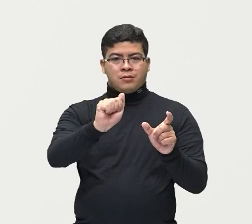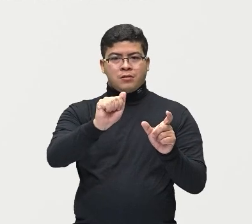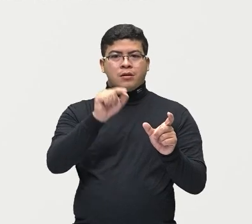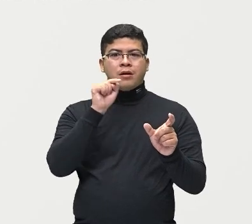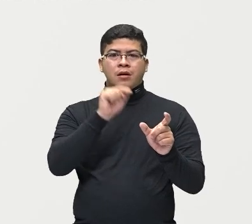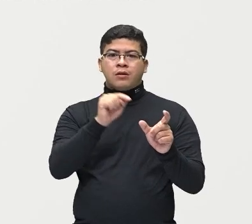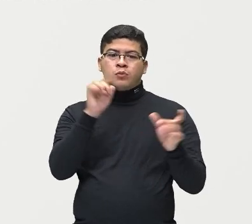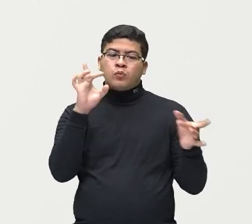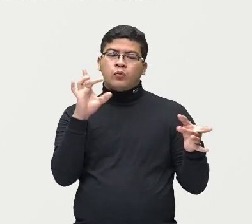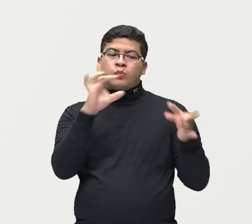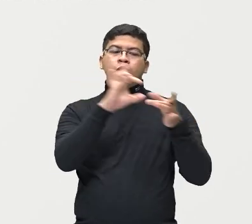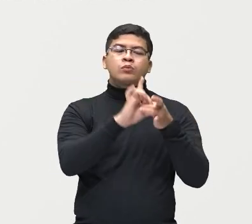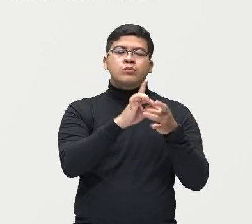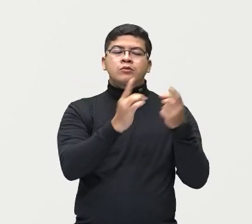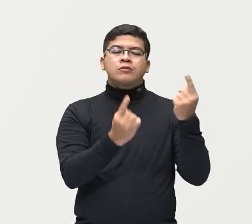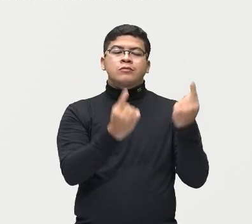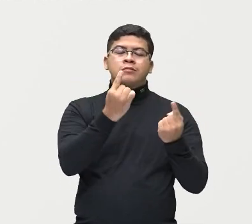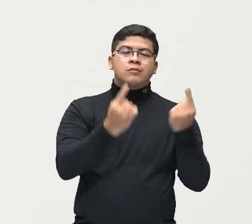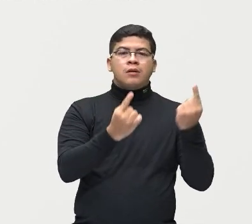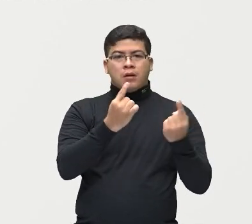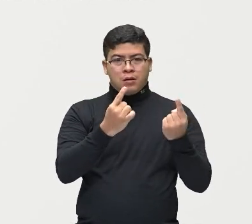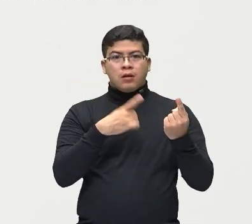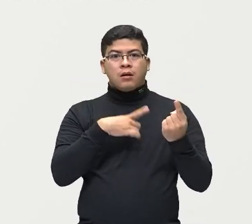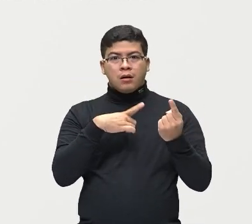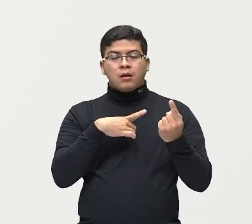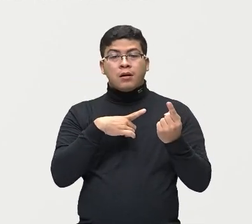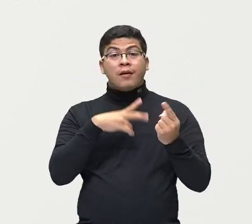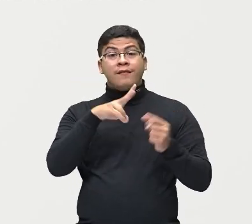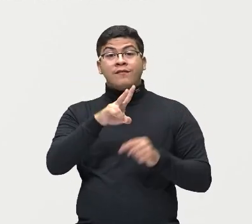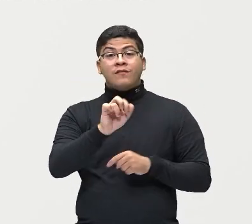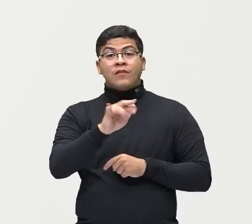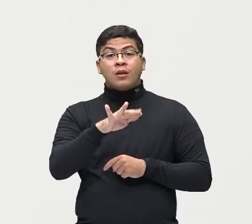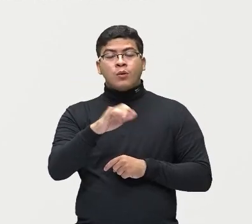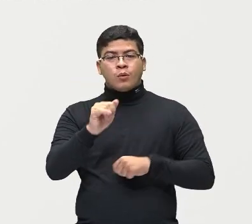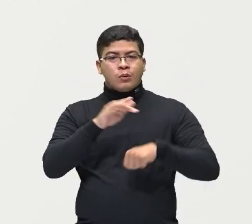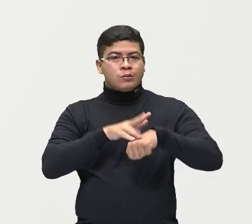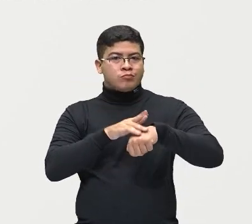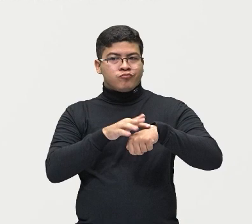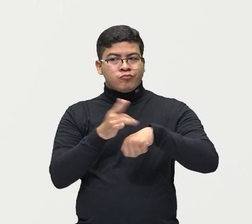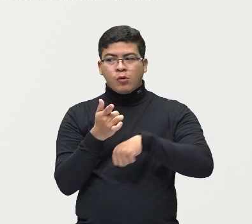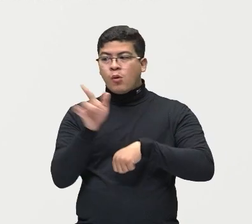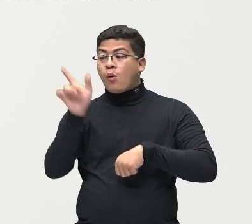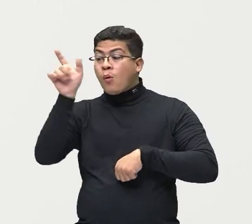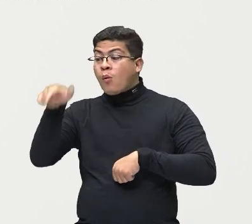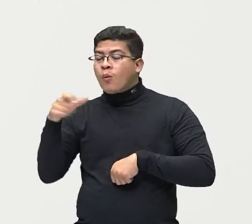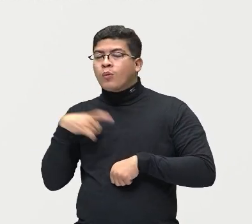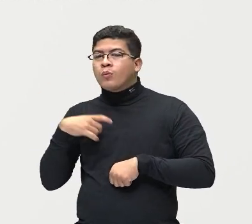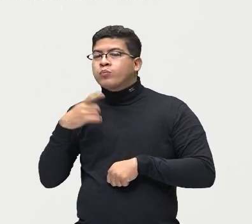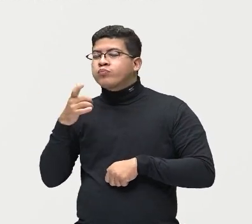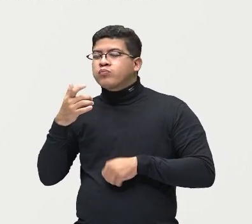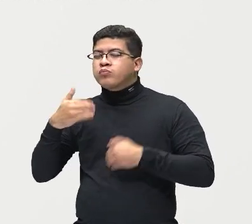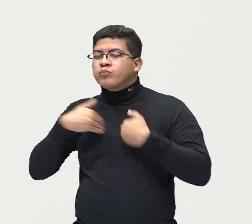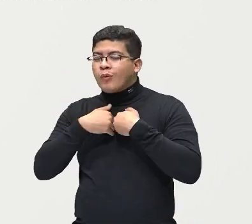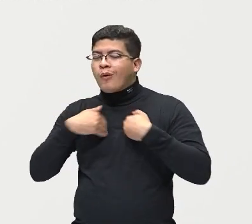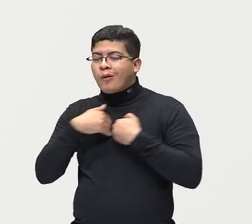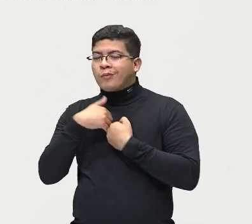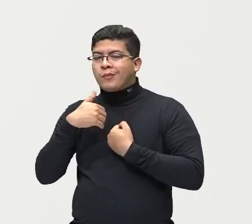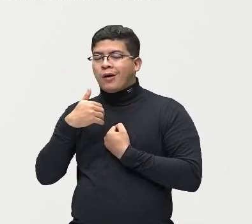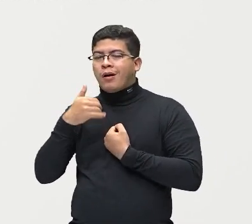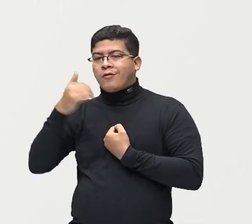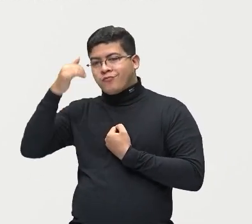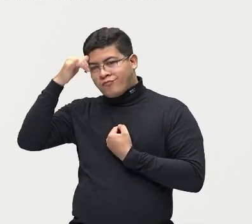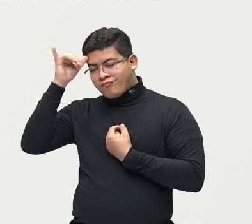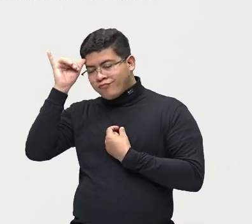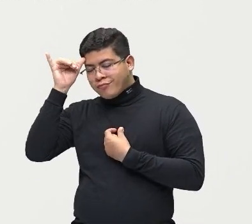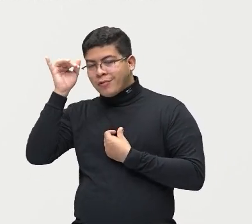uma relação da varíola que também infectava ali essas vacas, né? E aí ele conseguiu